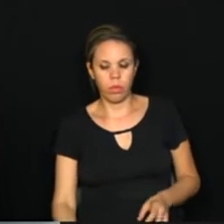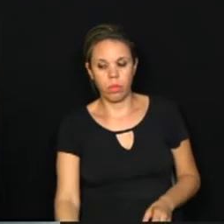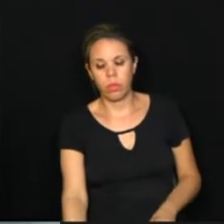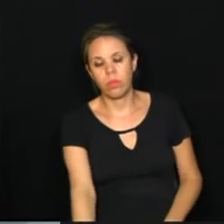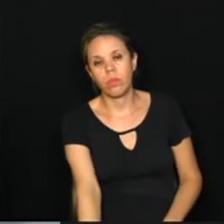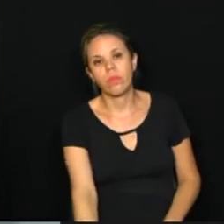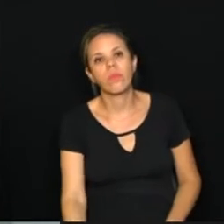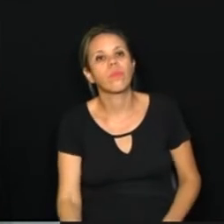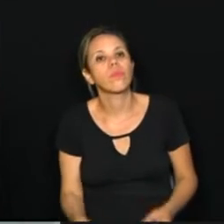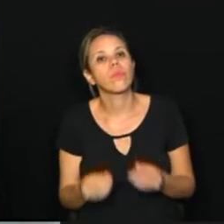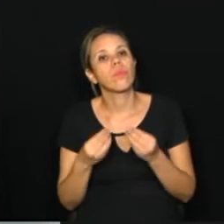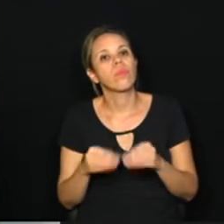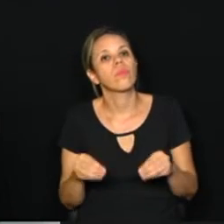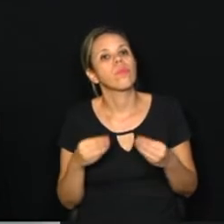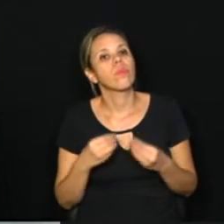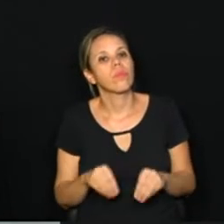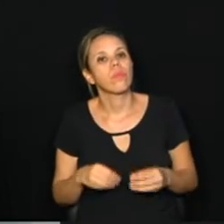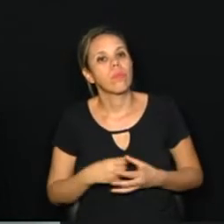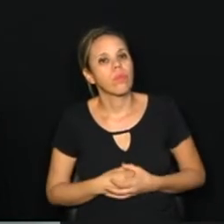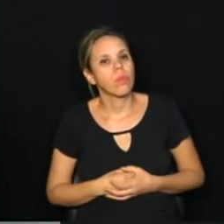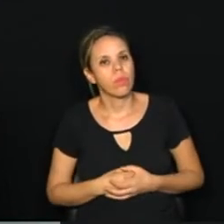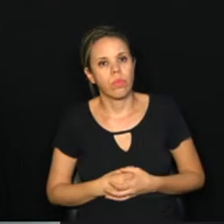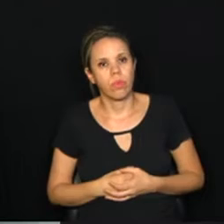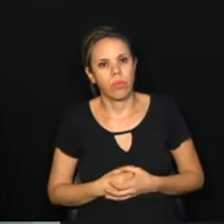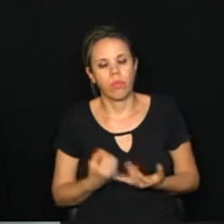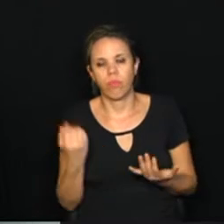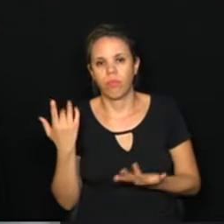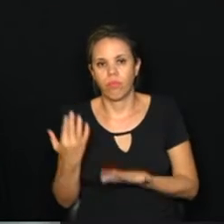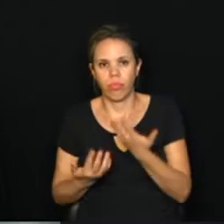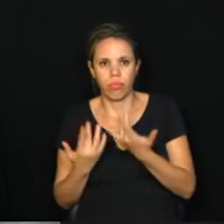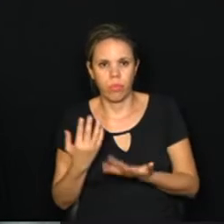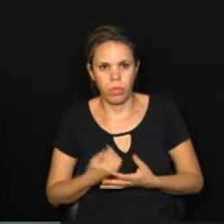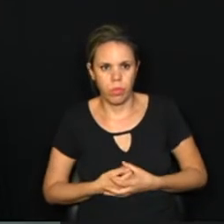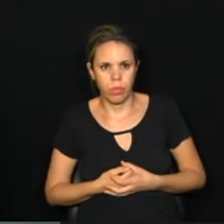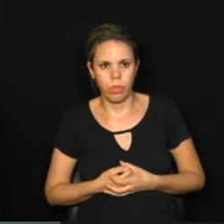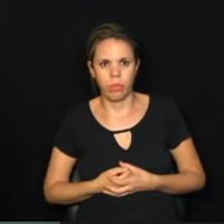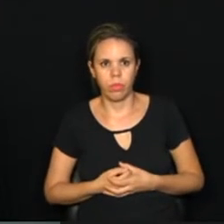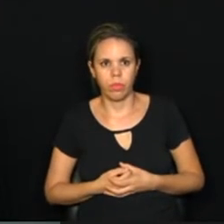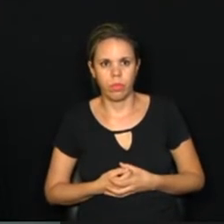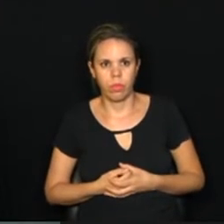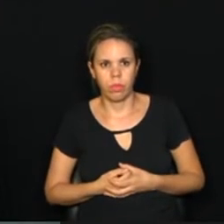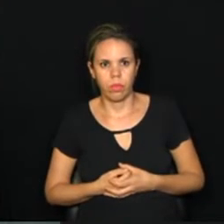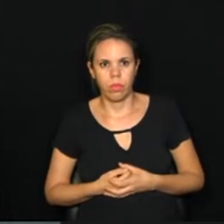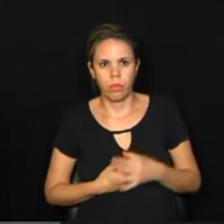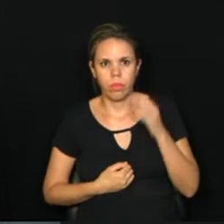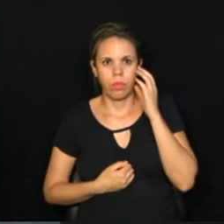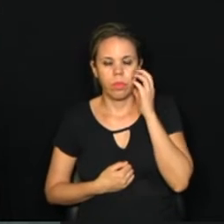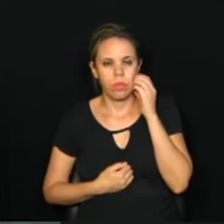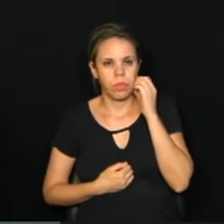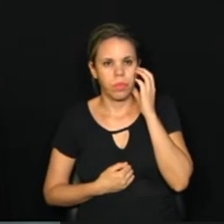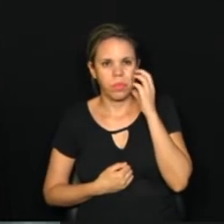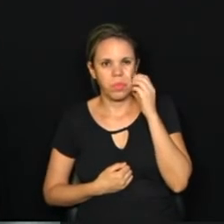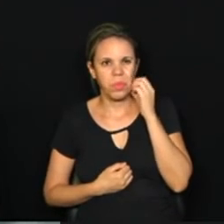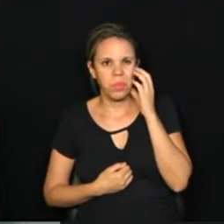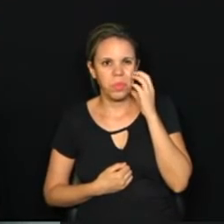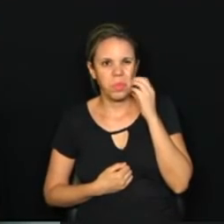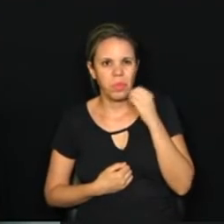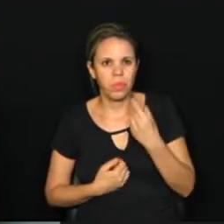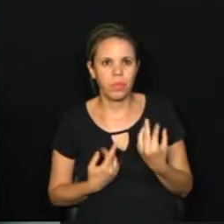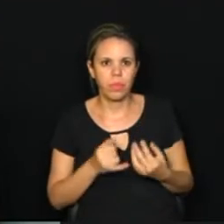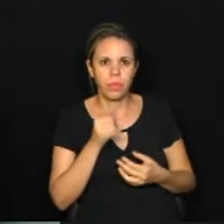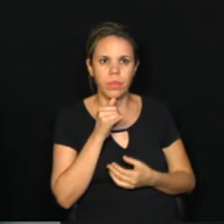bastante atingidos por essa questão dos incêndios. Então, como o